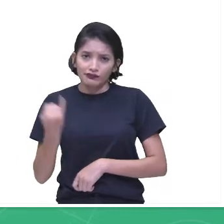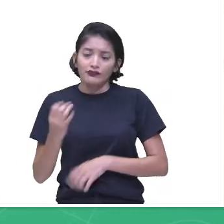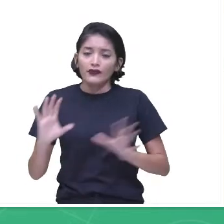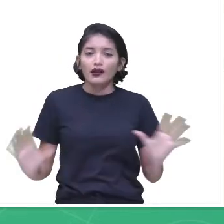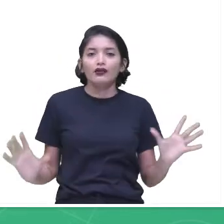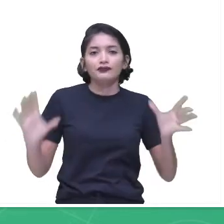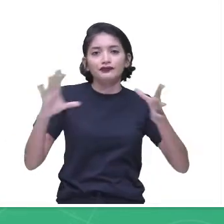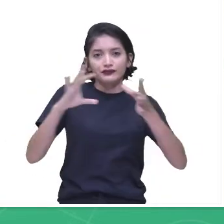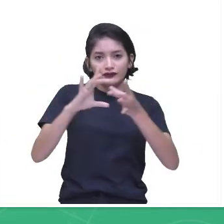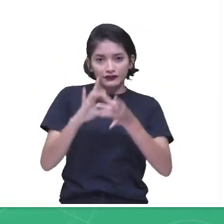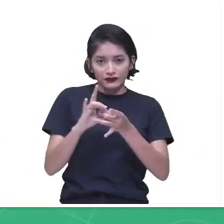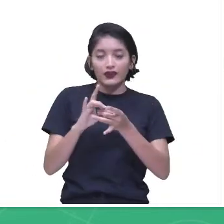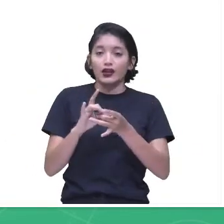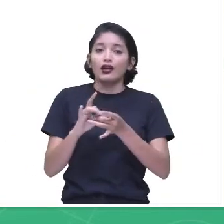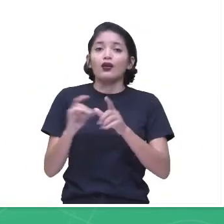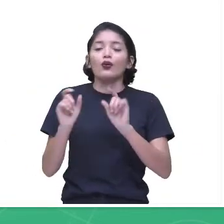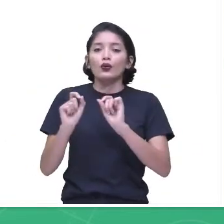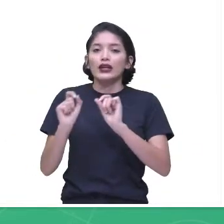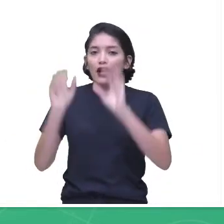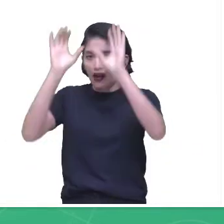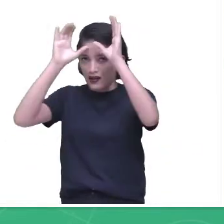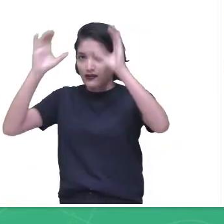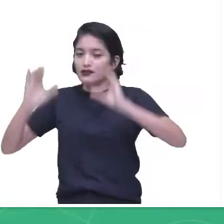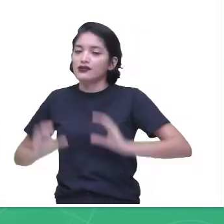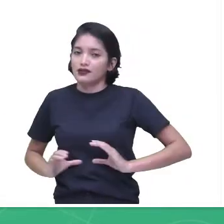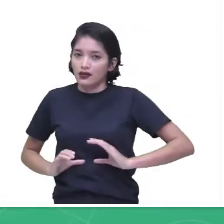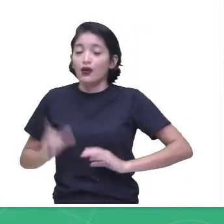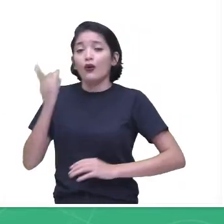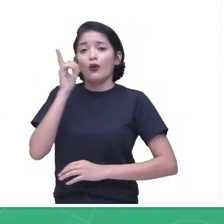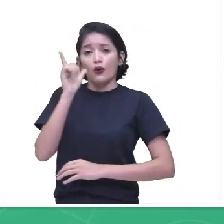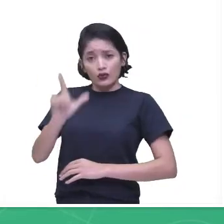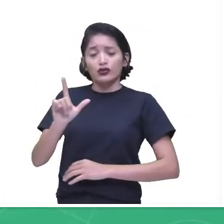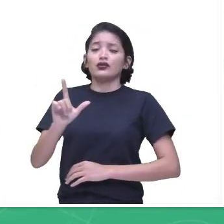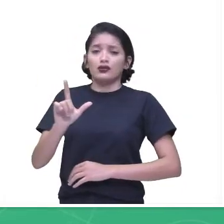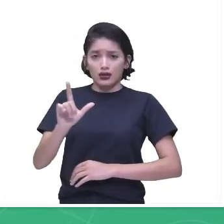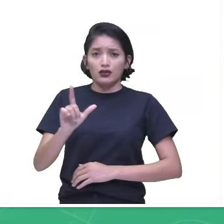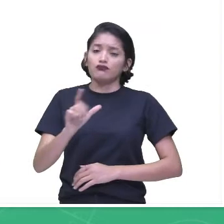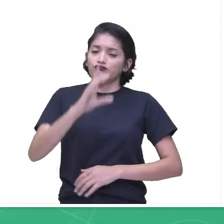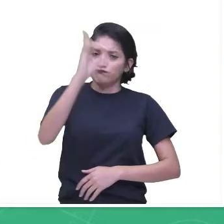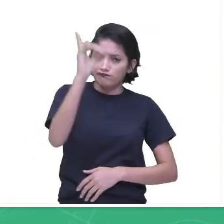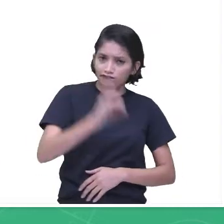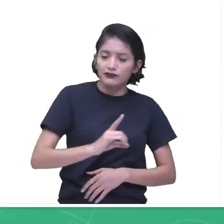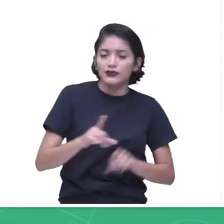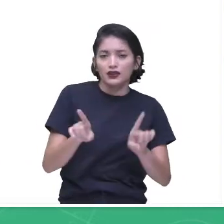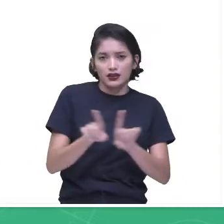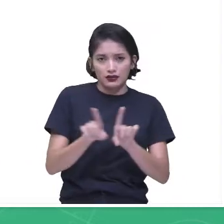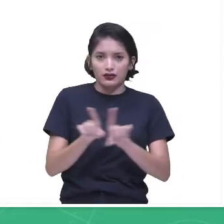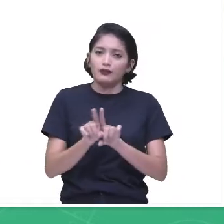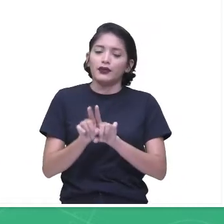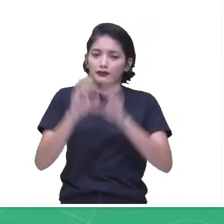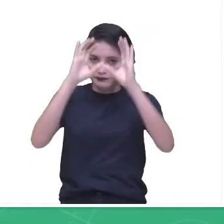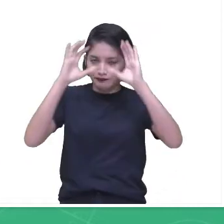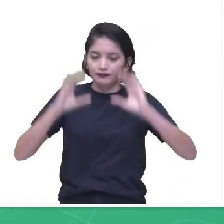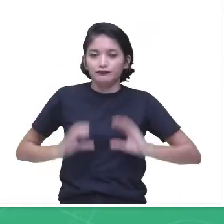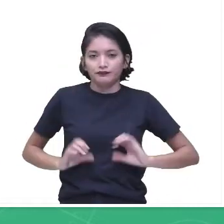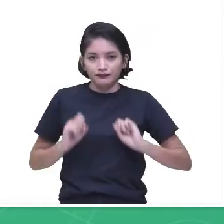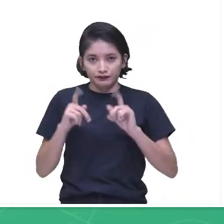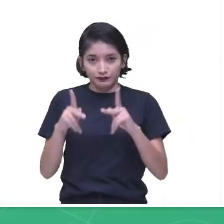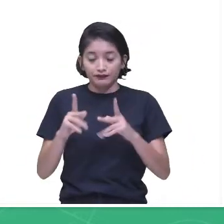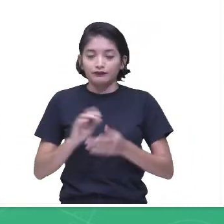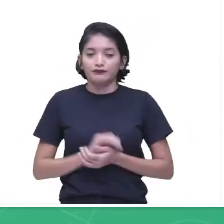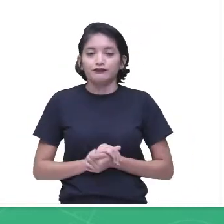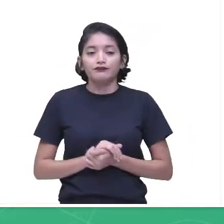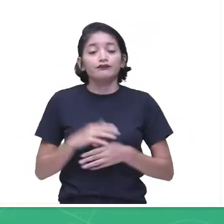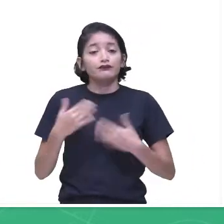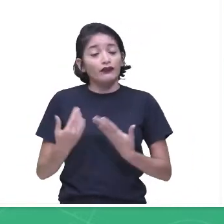implicados com a questão da cidadania, né? A garantia dos direitos humanos, ela garante também a cidadania, não é isso? E aí nós vamos